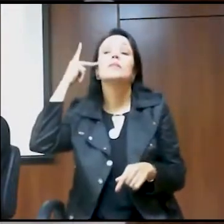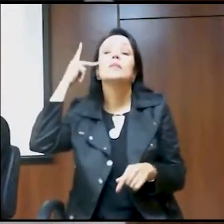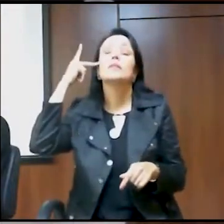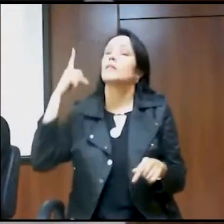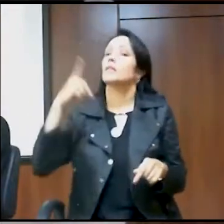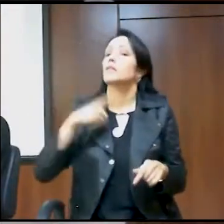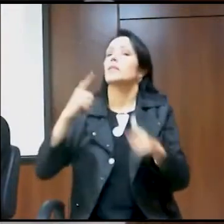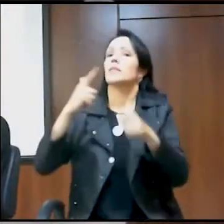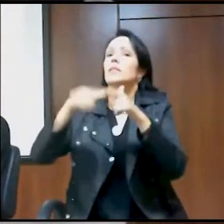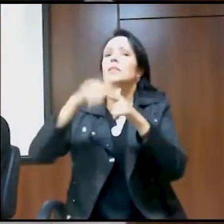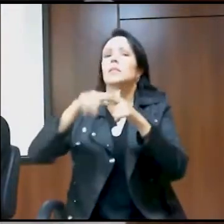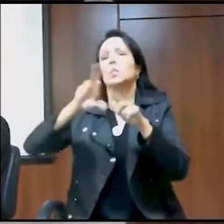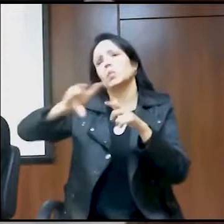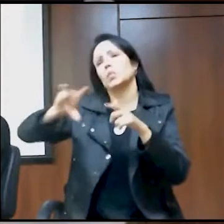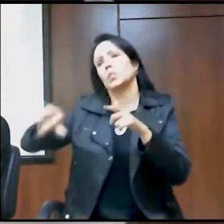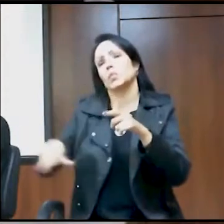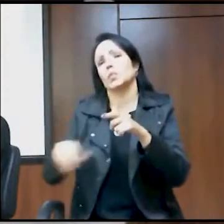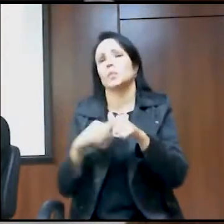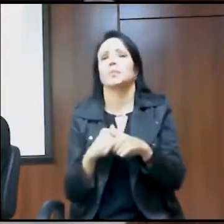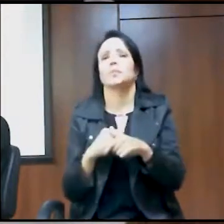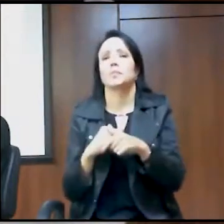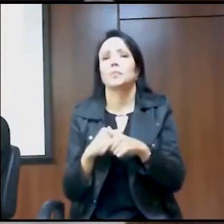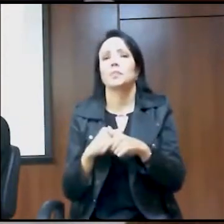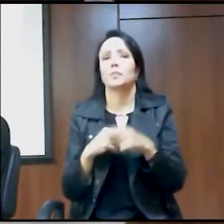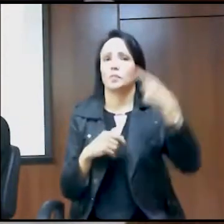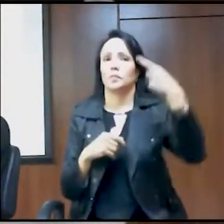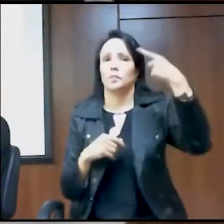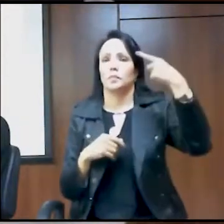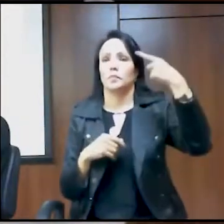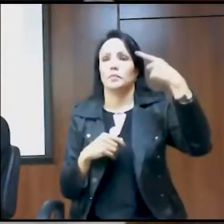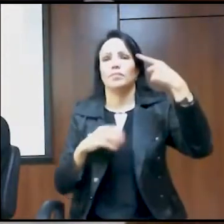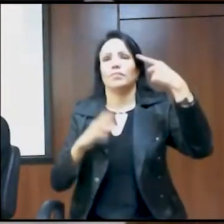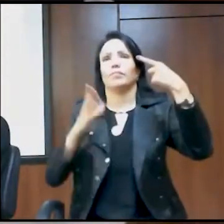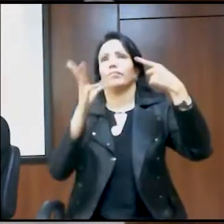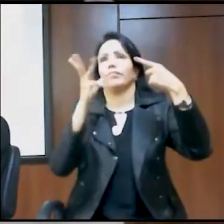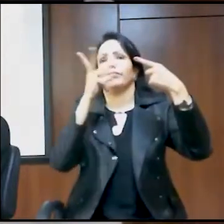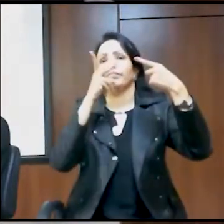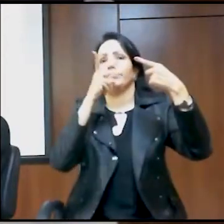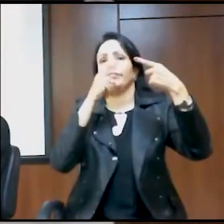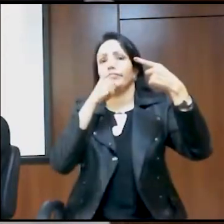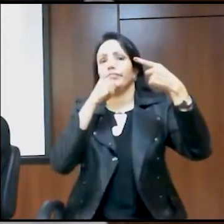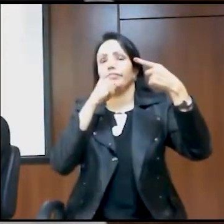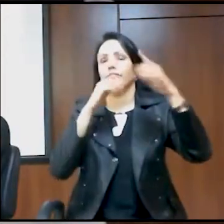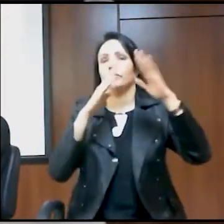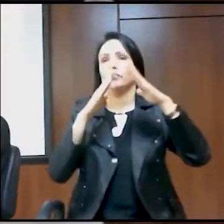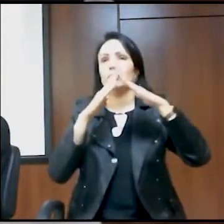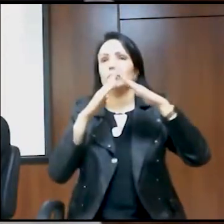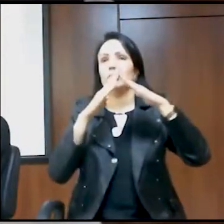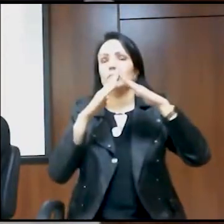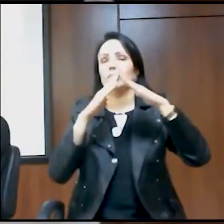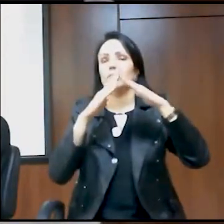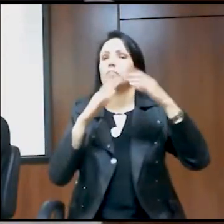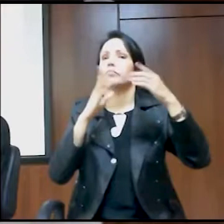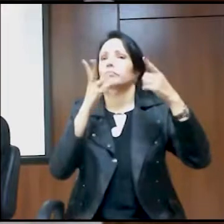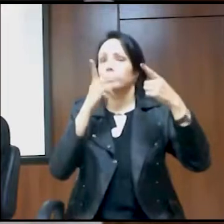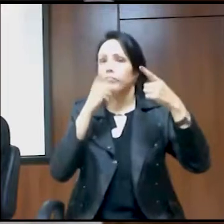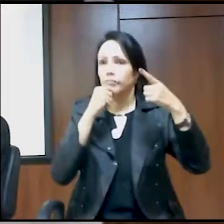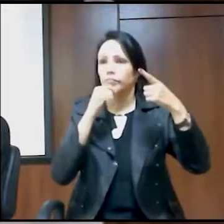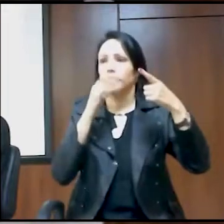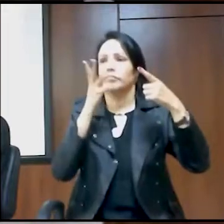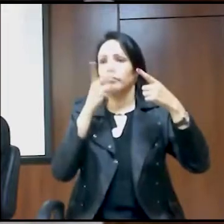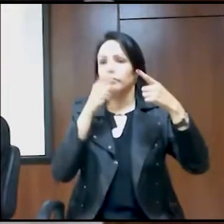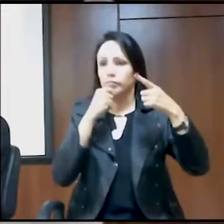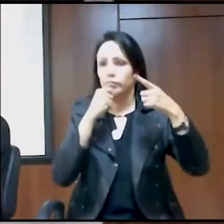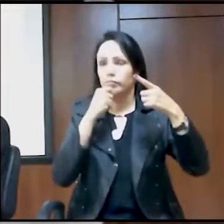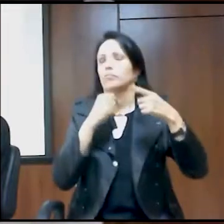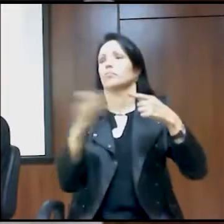de problemas. Primeiro, a lentidão, né, na produção habitacional, né? O processo de produção habitacional na cidade de São